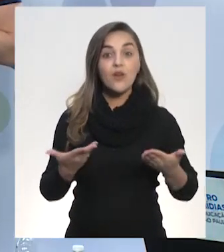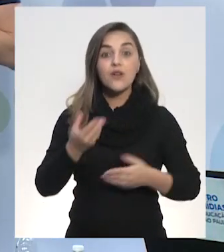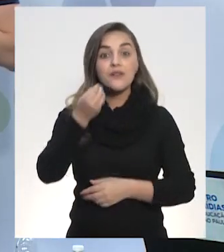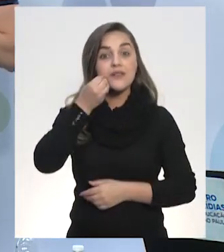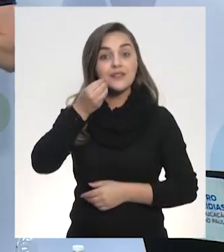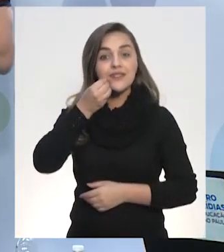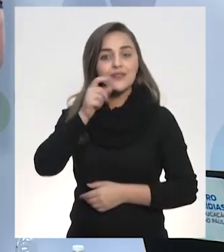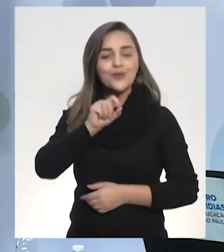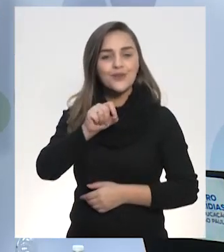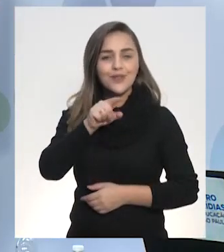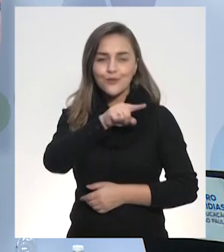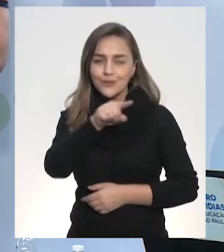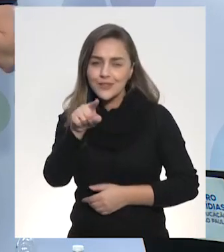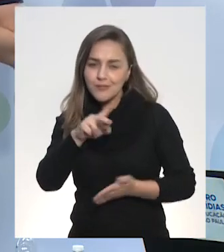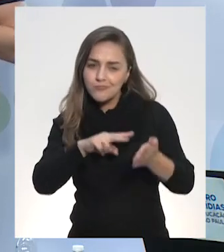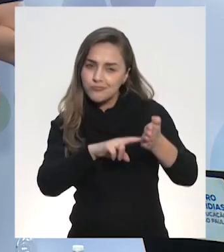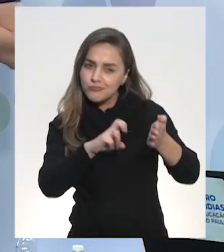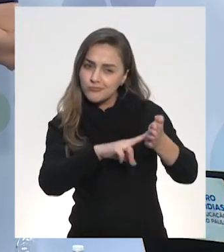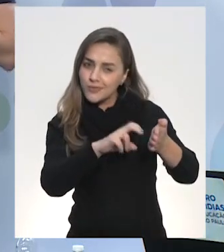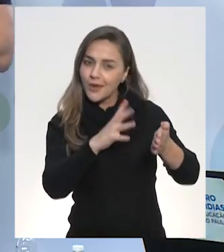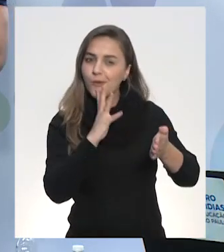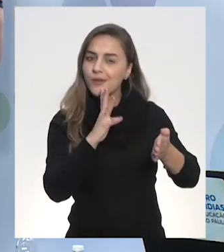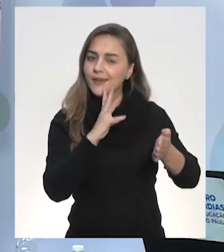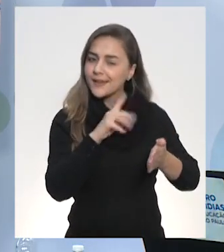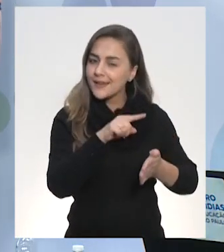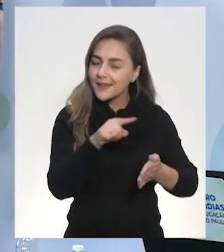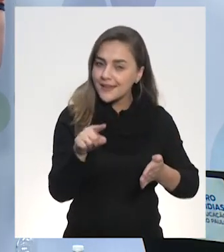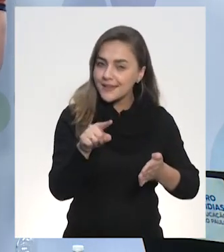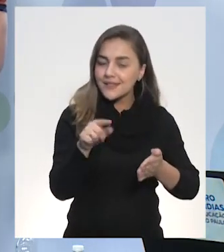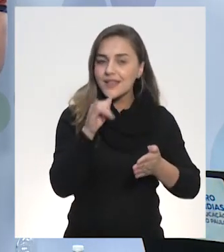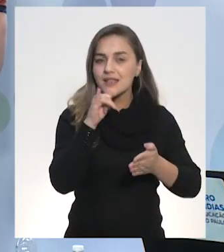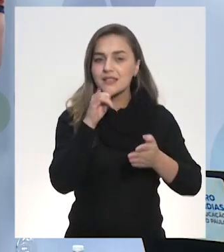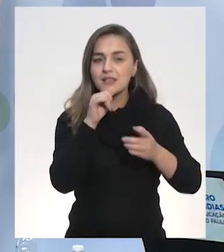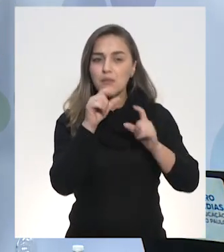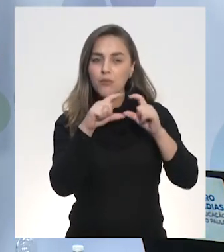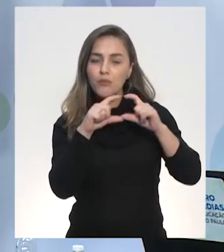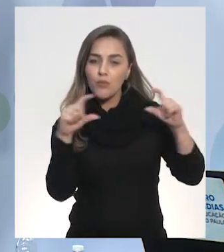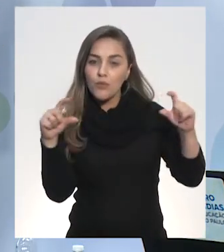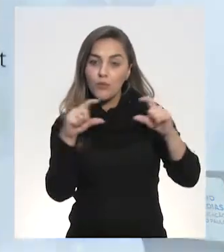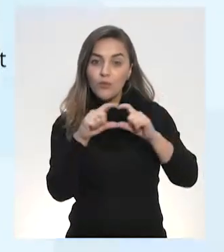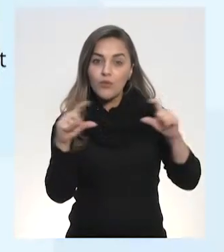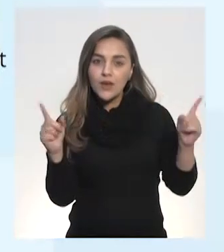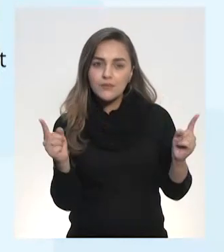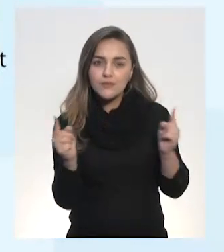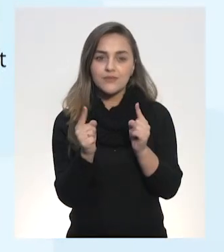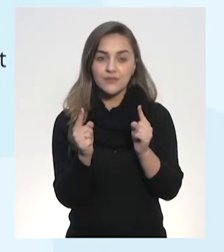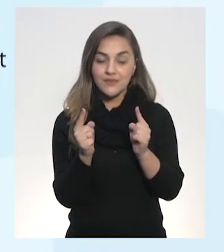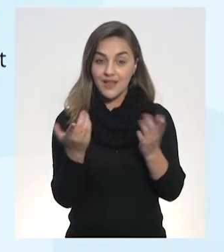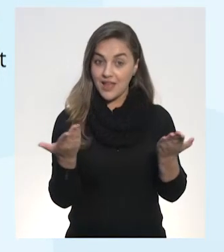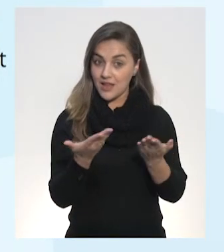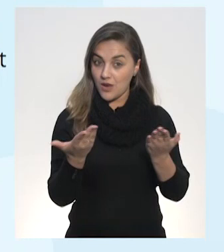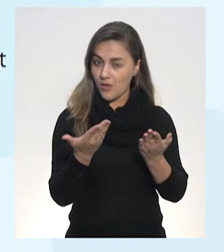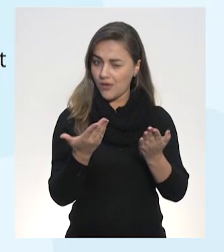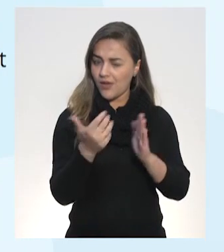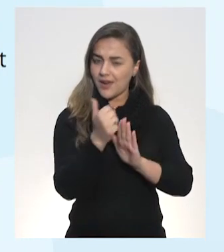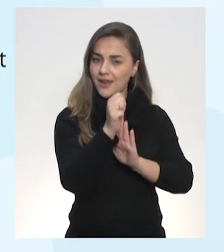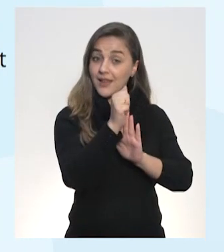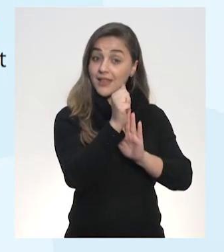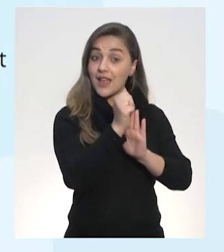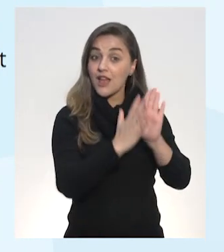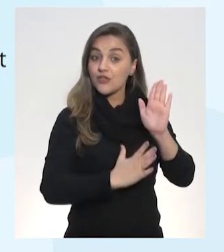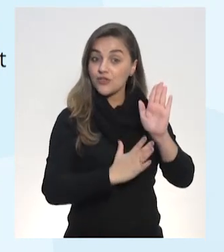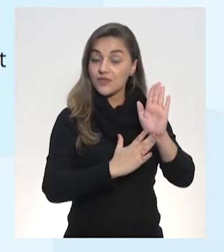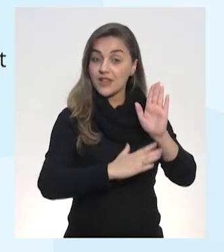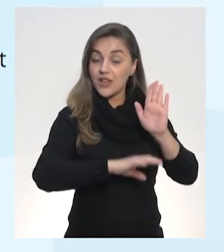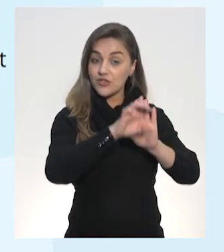que está o vocabulário de vocês para ler enunciados curtos. Então, na tela vocês têm aí um exercício bem simplesinho para